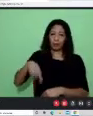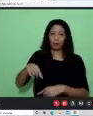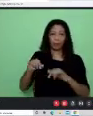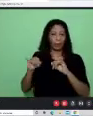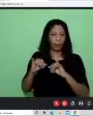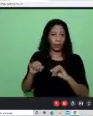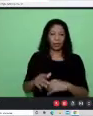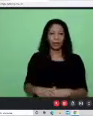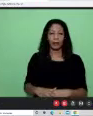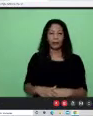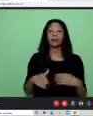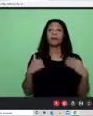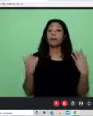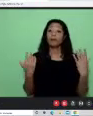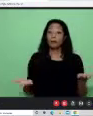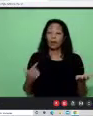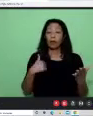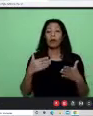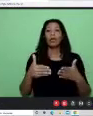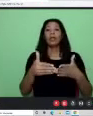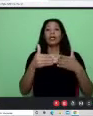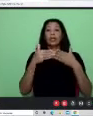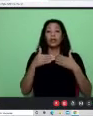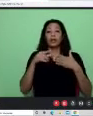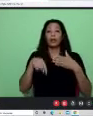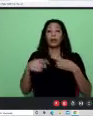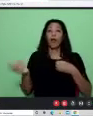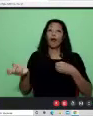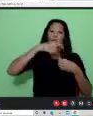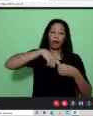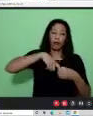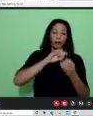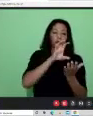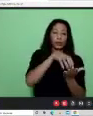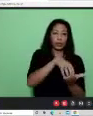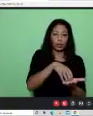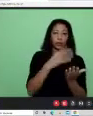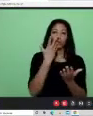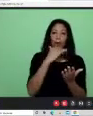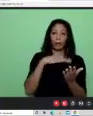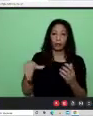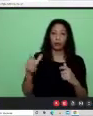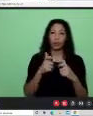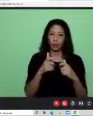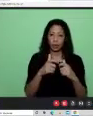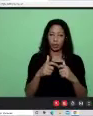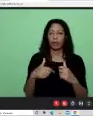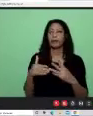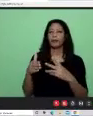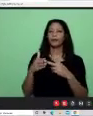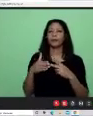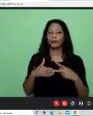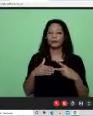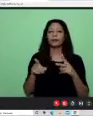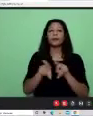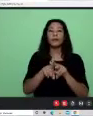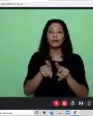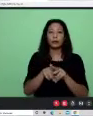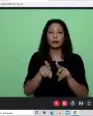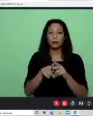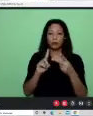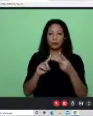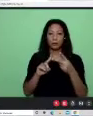solicitamos aqui que voltasse o centro de pediatria, já solicitamos também que naquele local